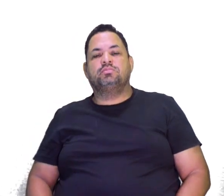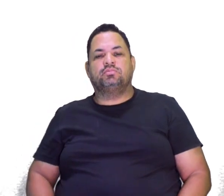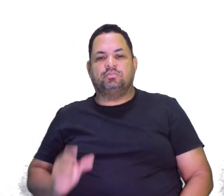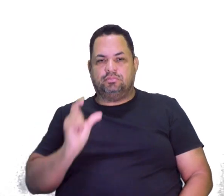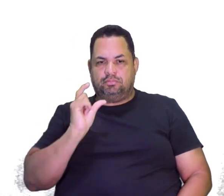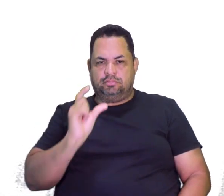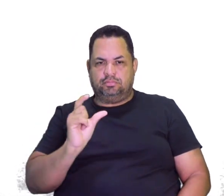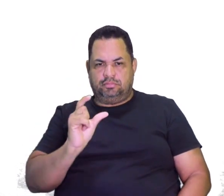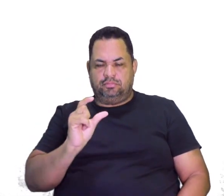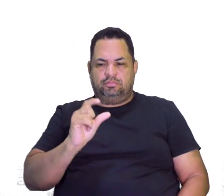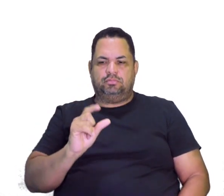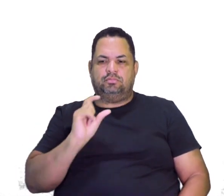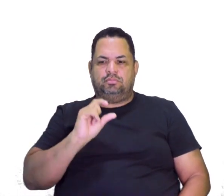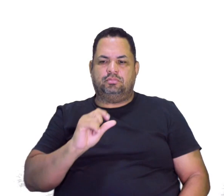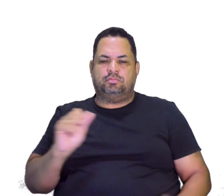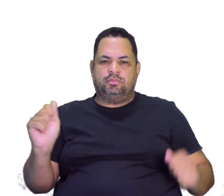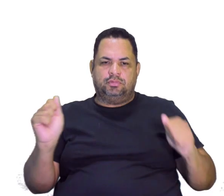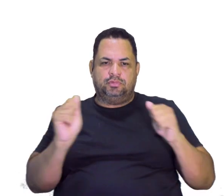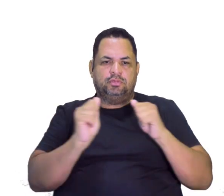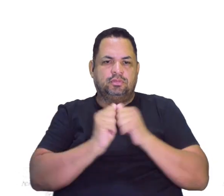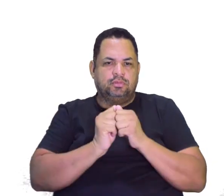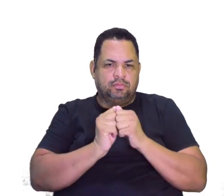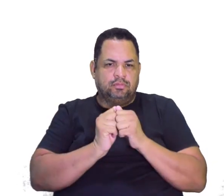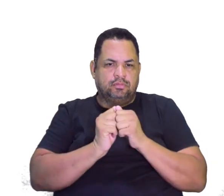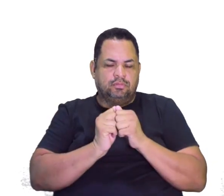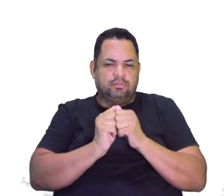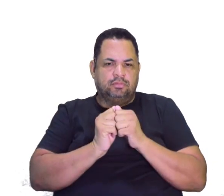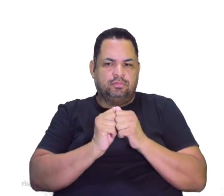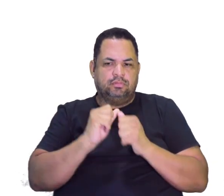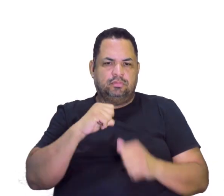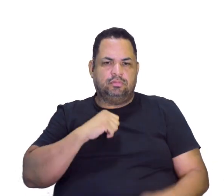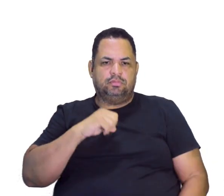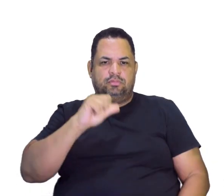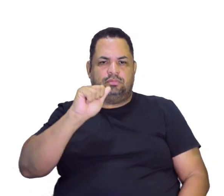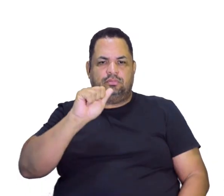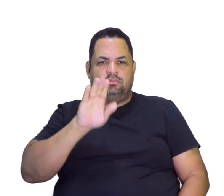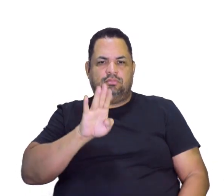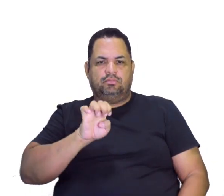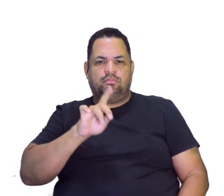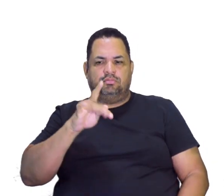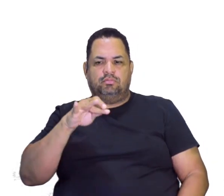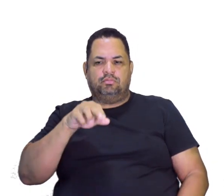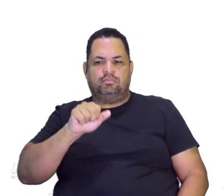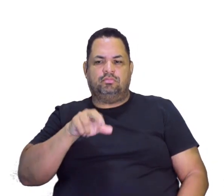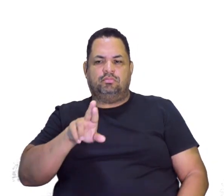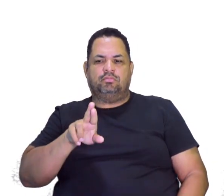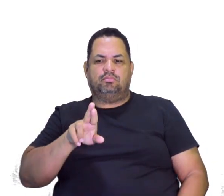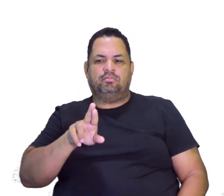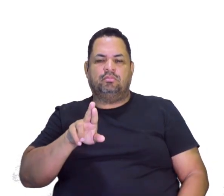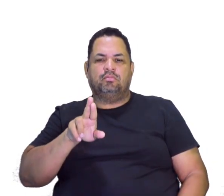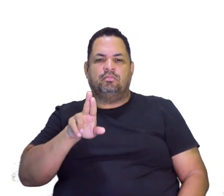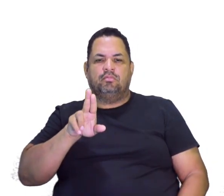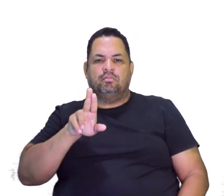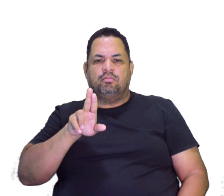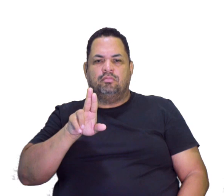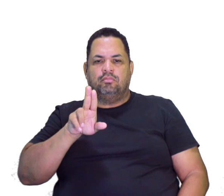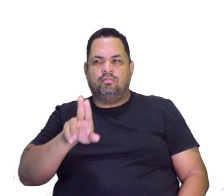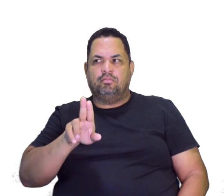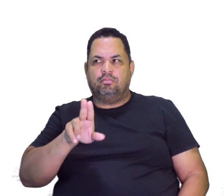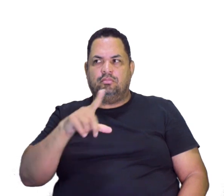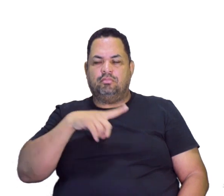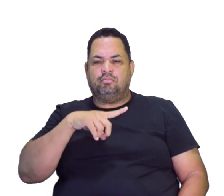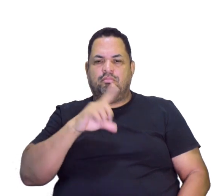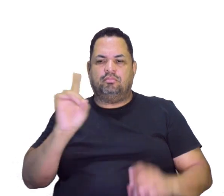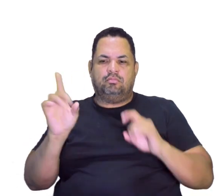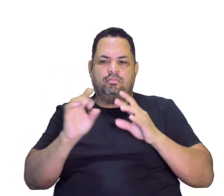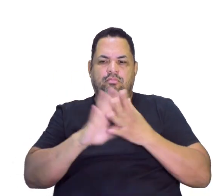palavra que junta né Tem aba e u cada um desse desses temos